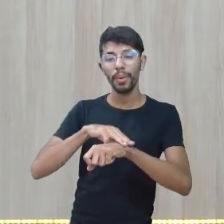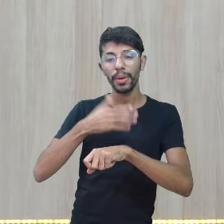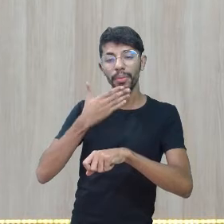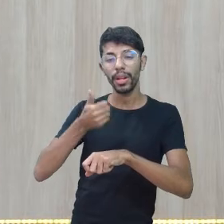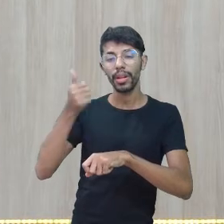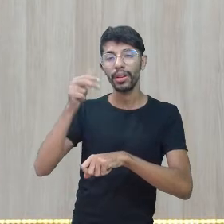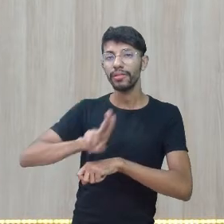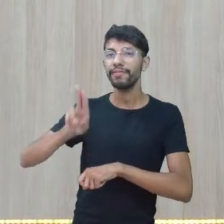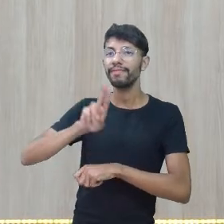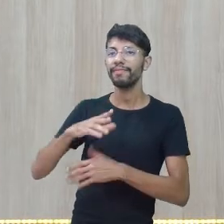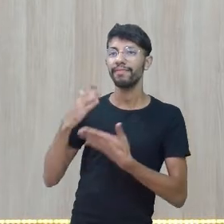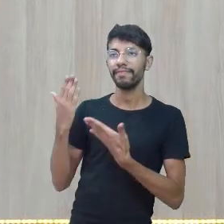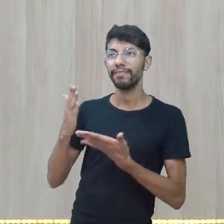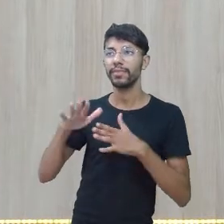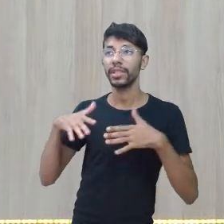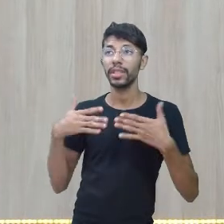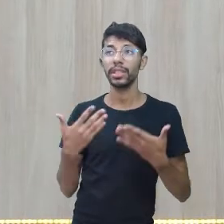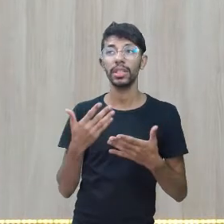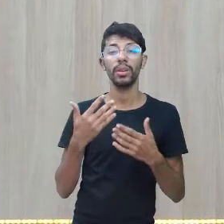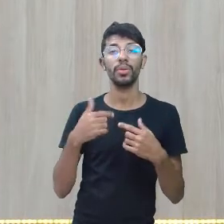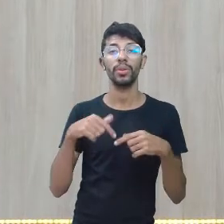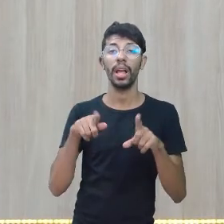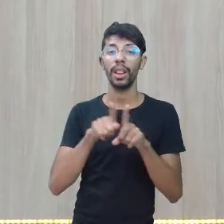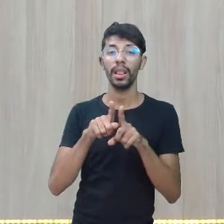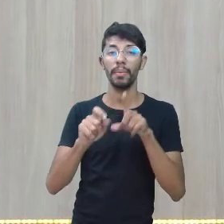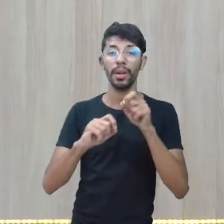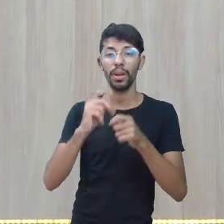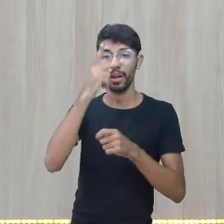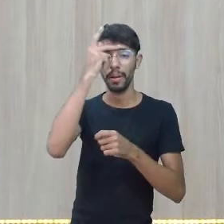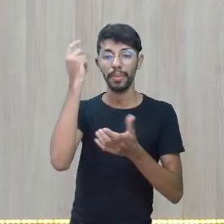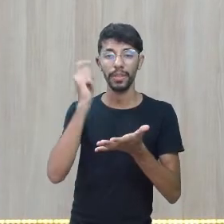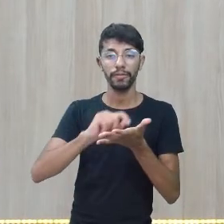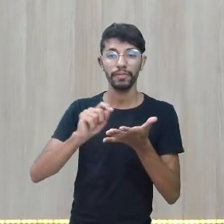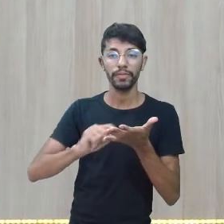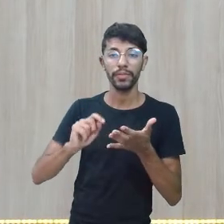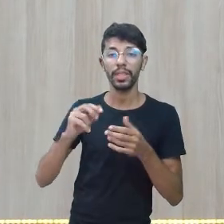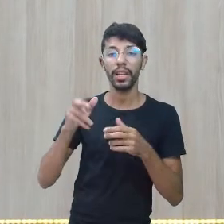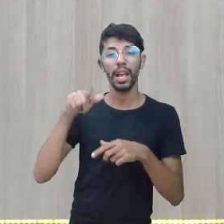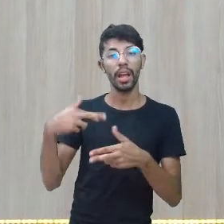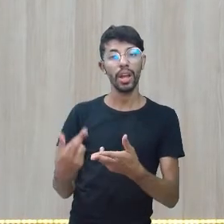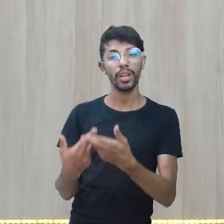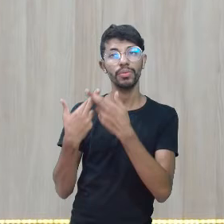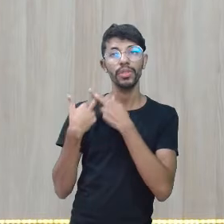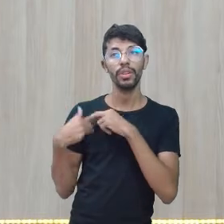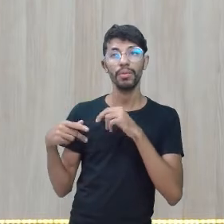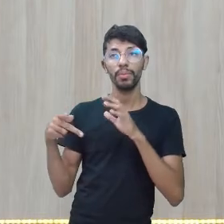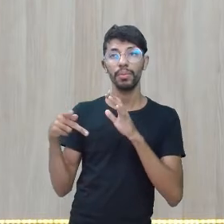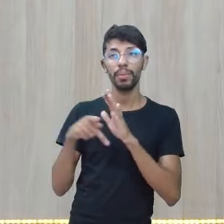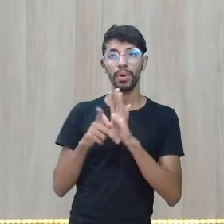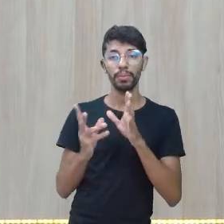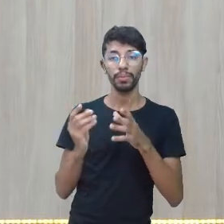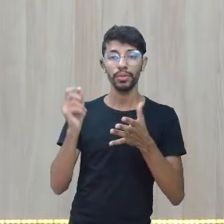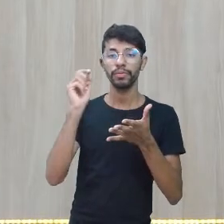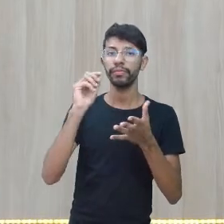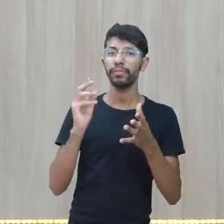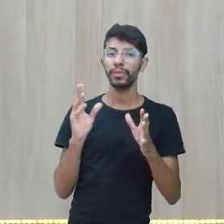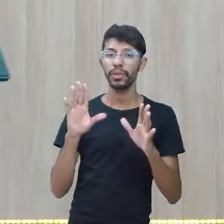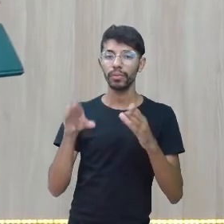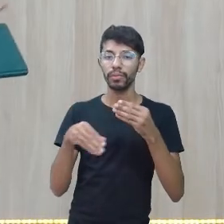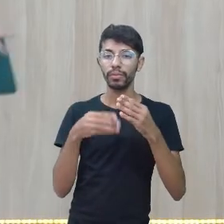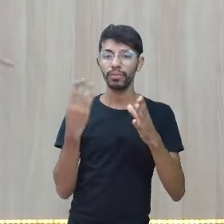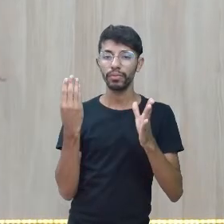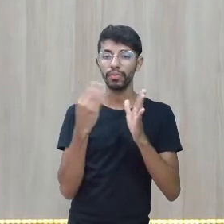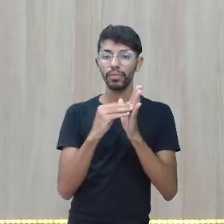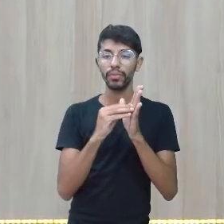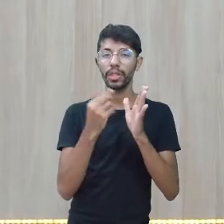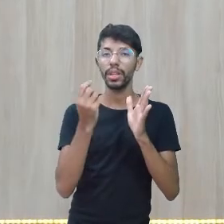pontuação. Então, é também a pessoa que transcreve o responsável por inserir esses elementos. Porque a pessoa que está falando não vai